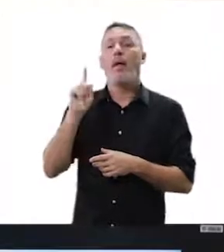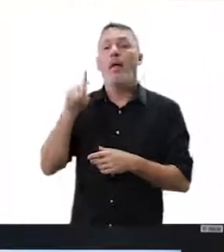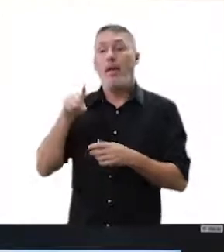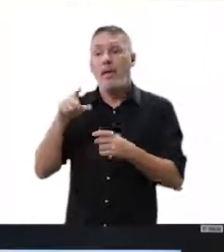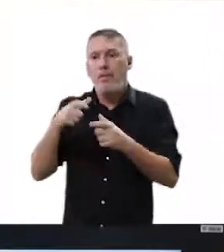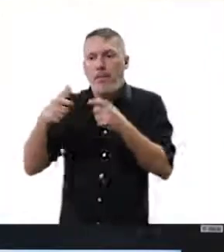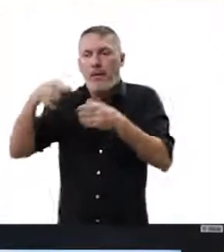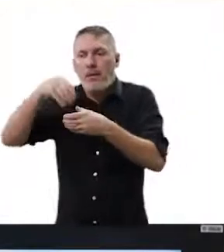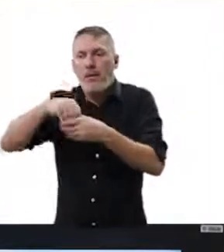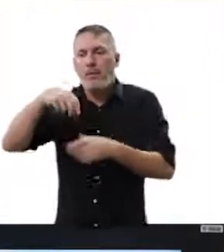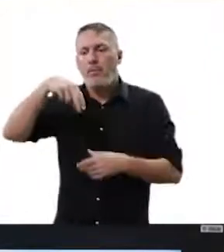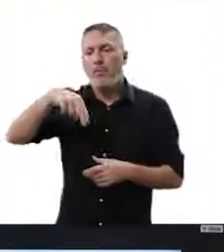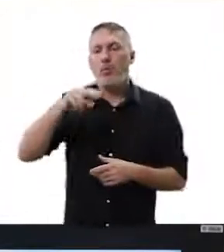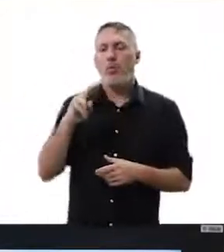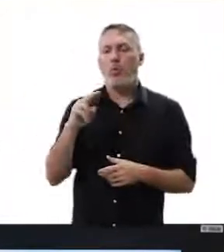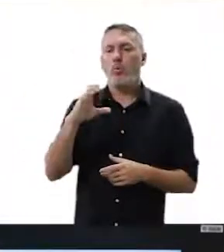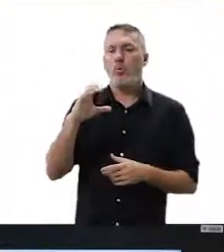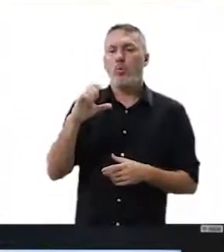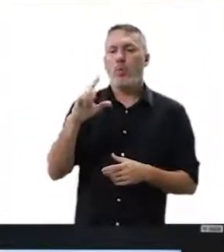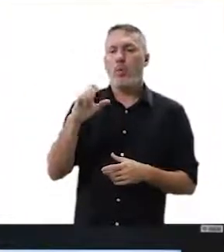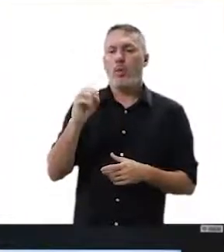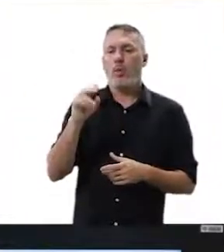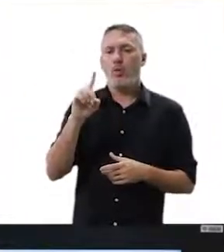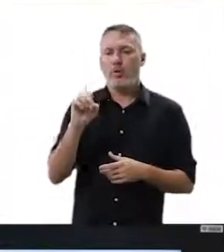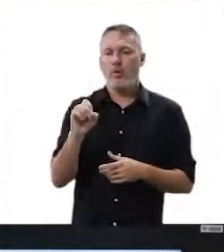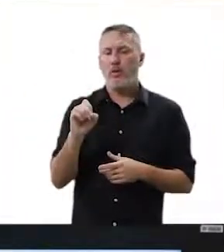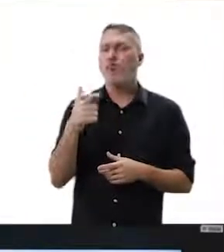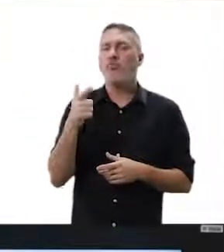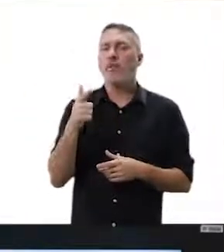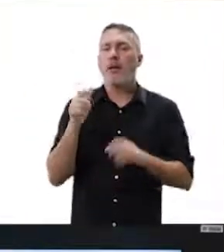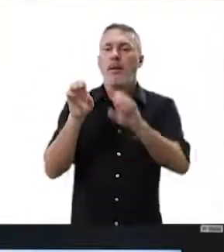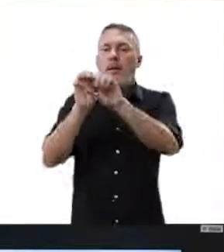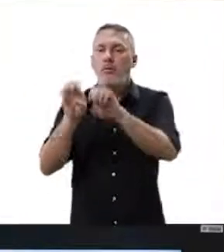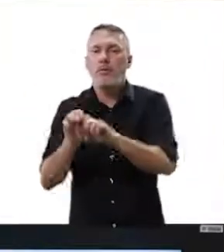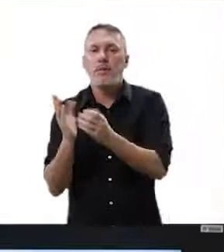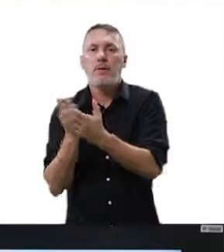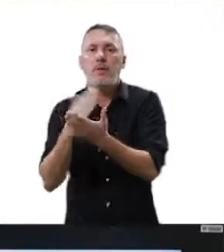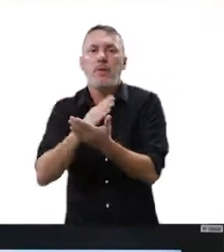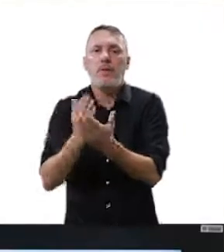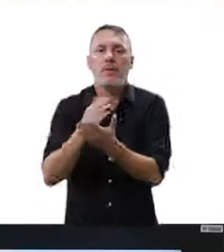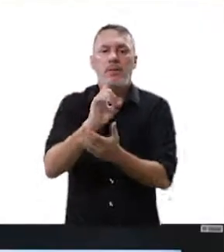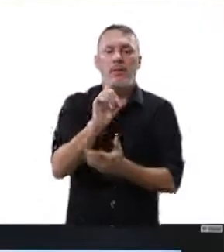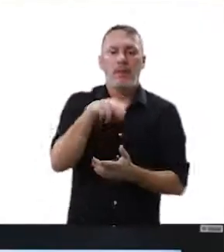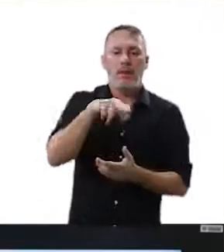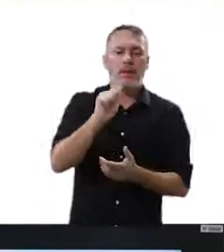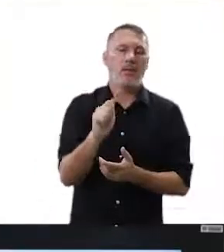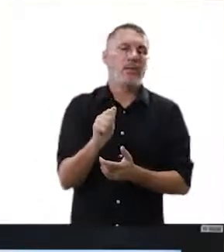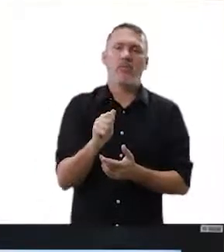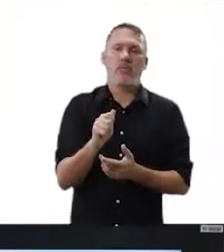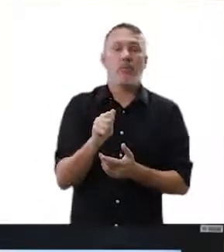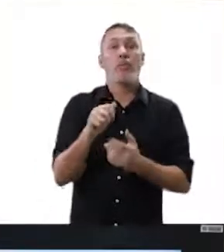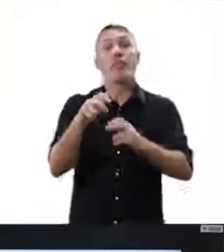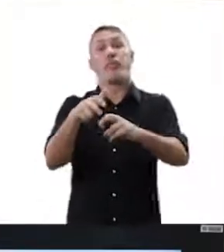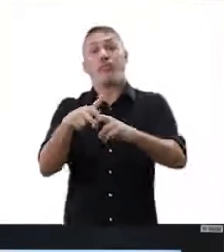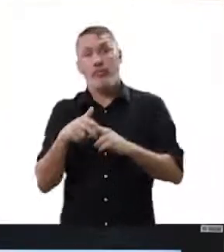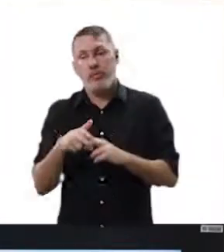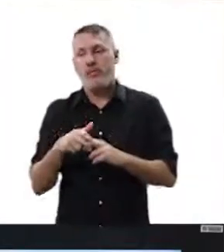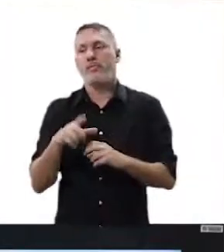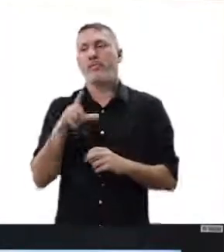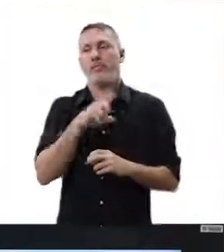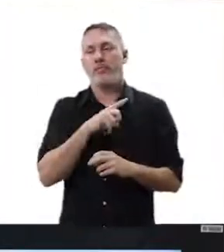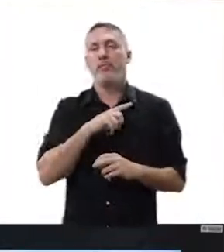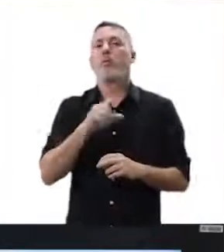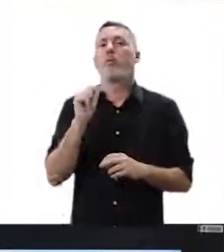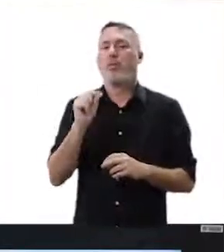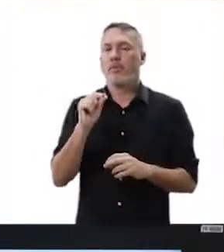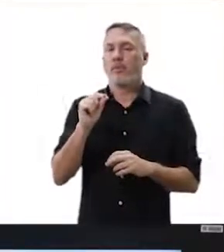carioteca. Agora, quando eu olho uma célula animal, por exemplo, o material genético, ele está todo dentro